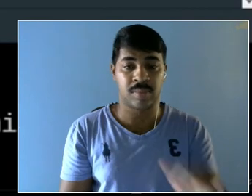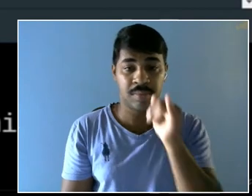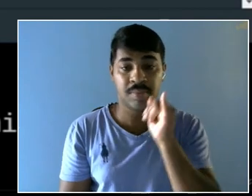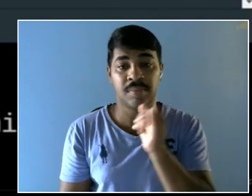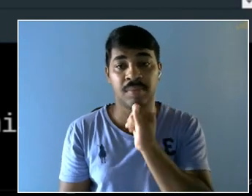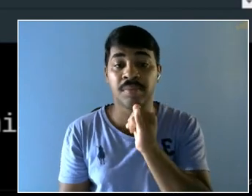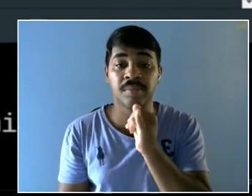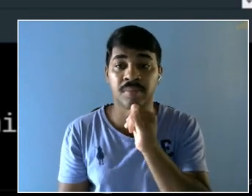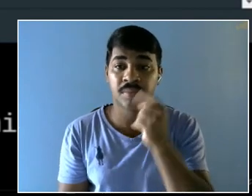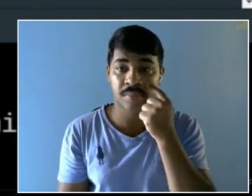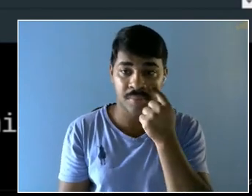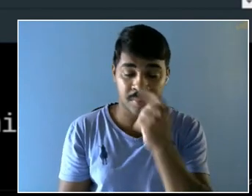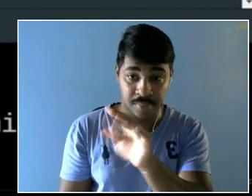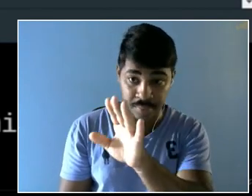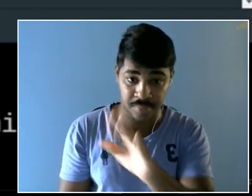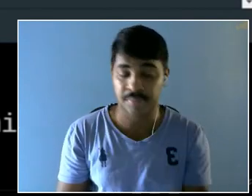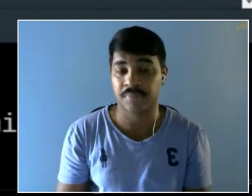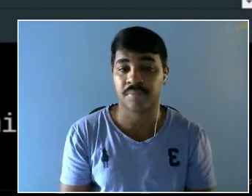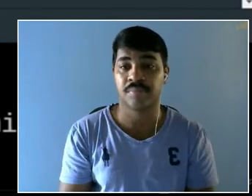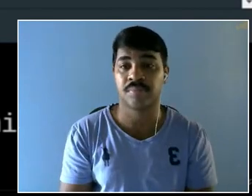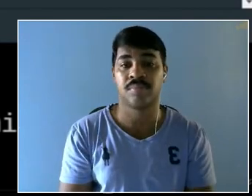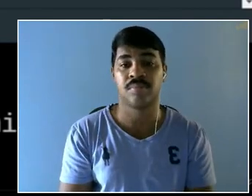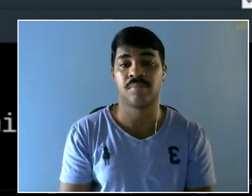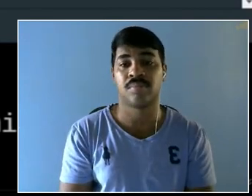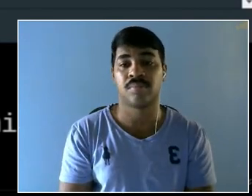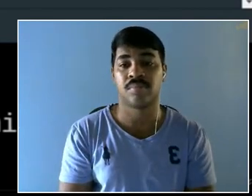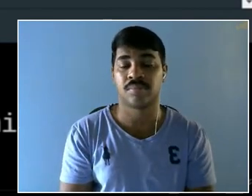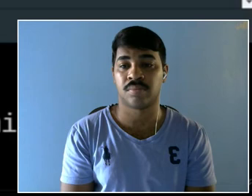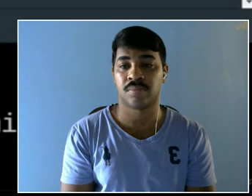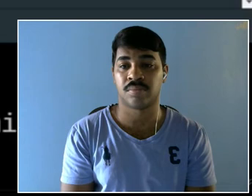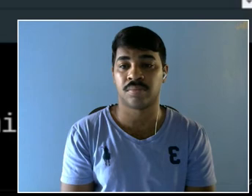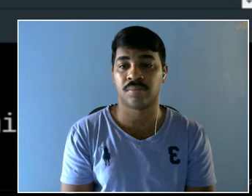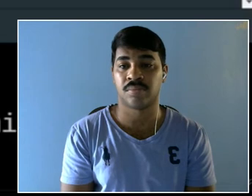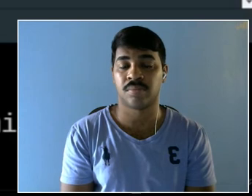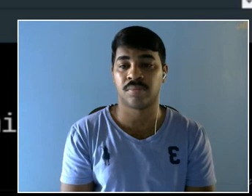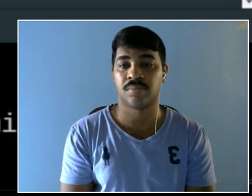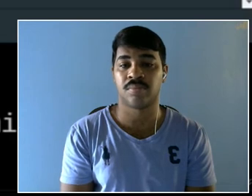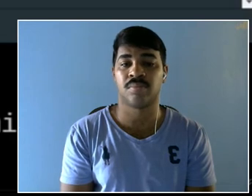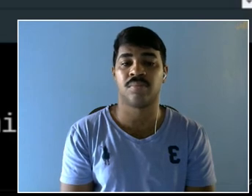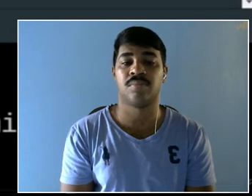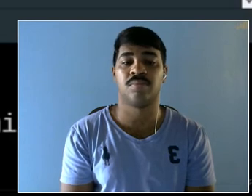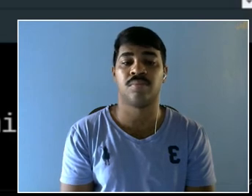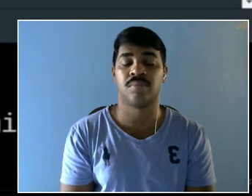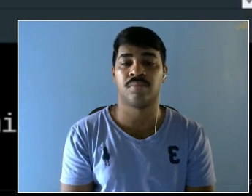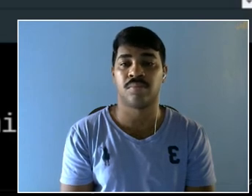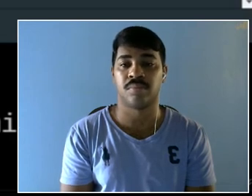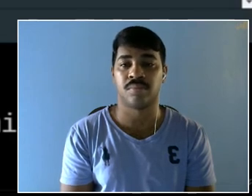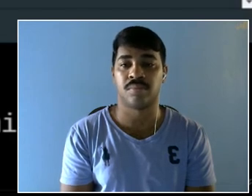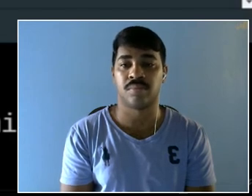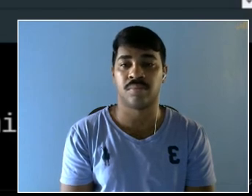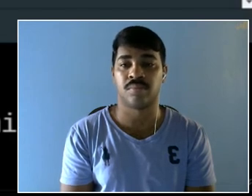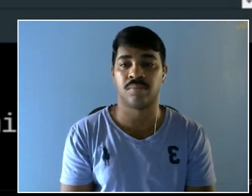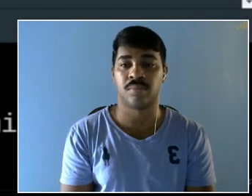executar. Tá. Vamos ver se vocês estão entendendo. Estou tentando fazer aqui um passo a passo aqui com vocês para vocês verem. Ó.